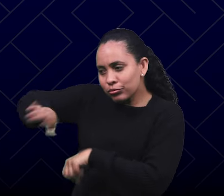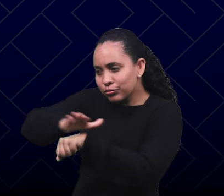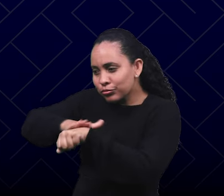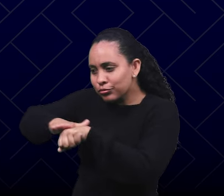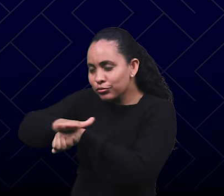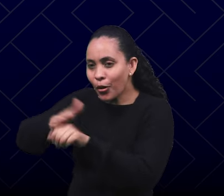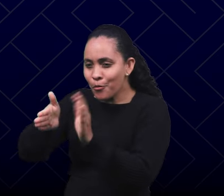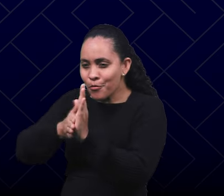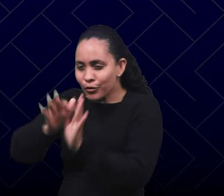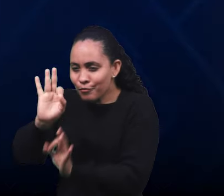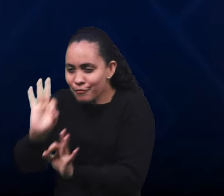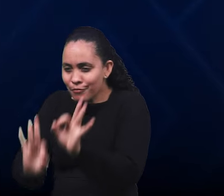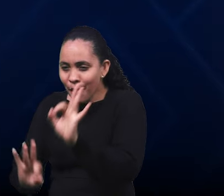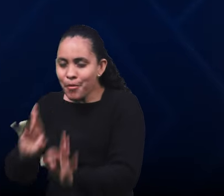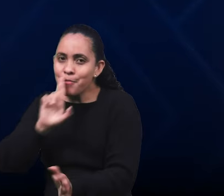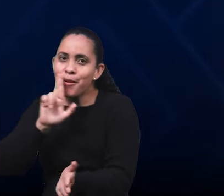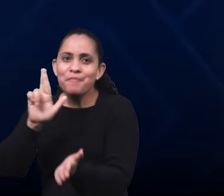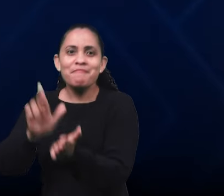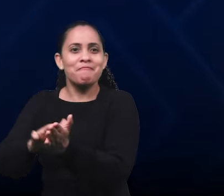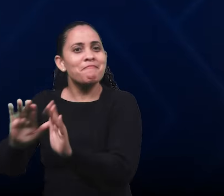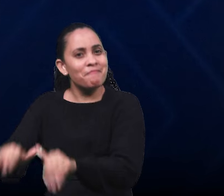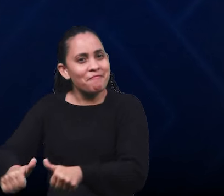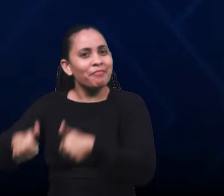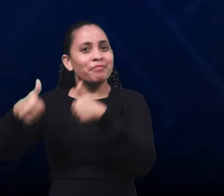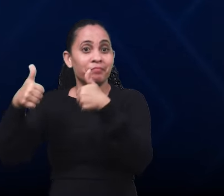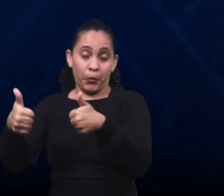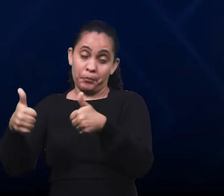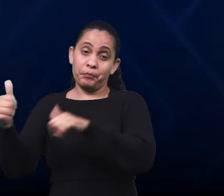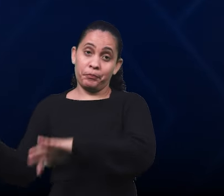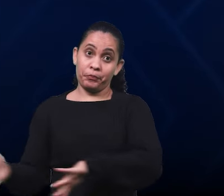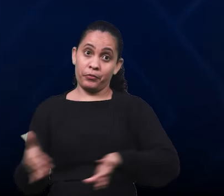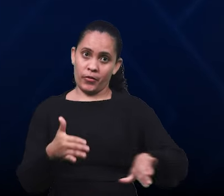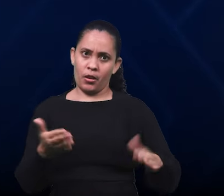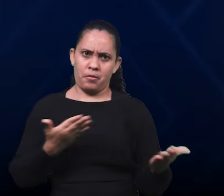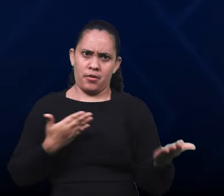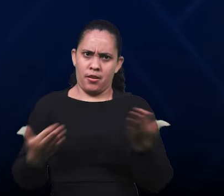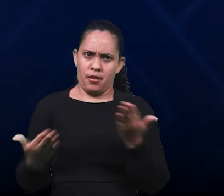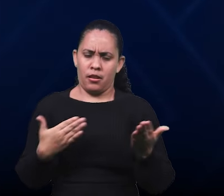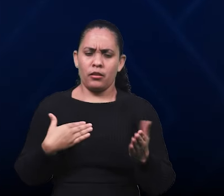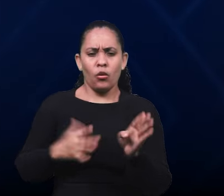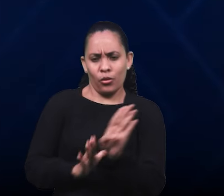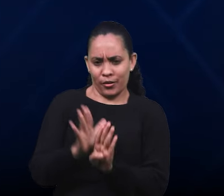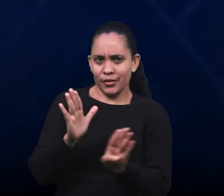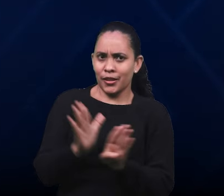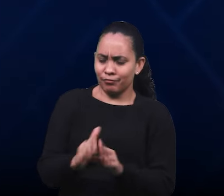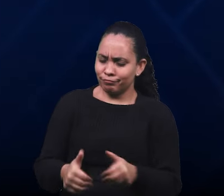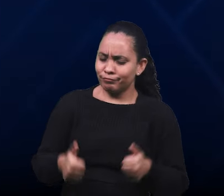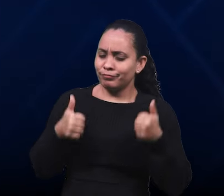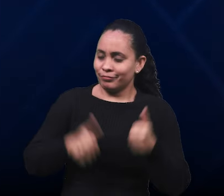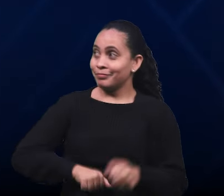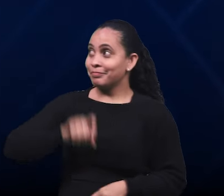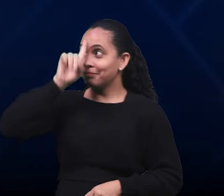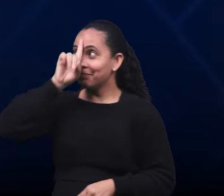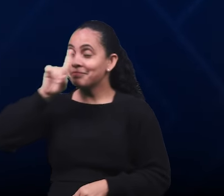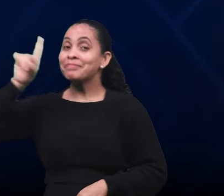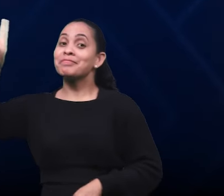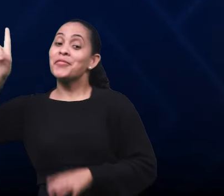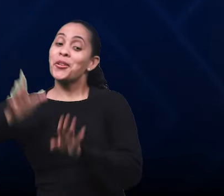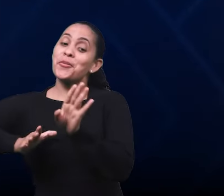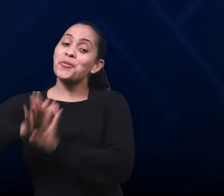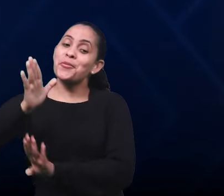confirmarão. Ou seja, Amém. há conselhos, naturalmente, conselhos de Deus para o homem, conselhos